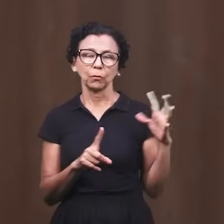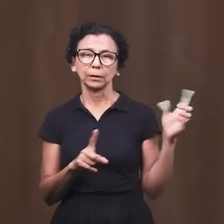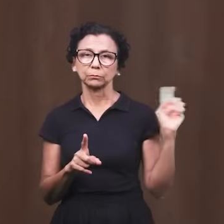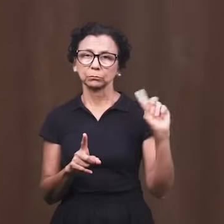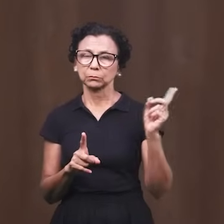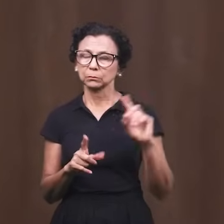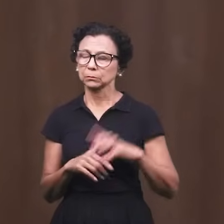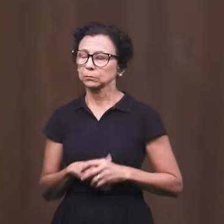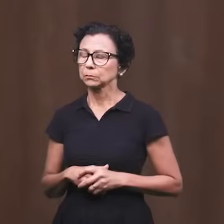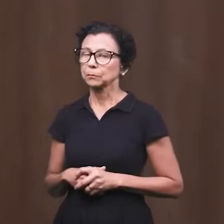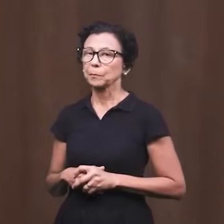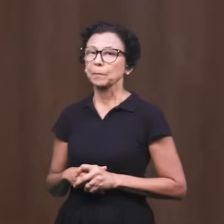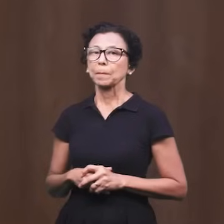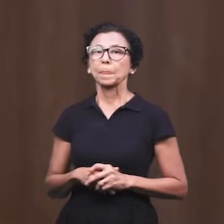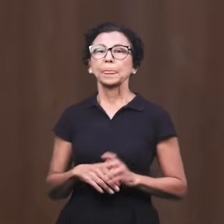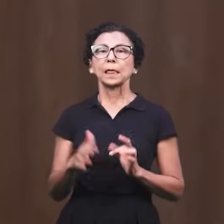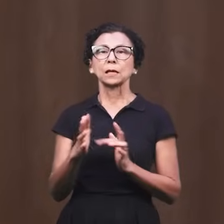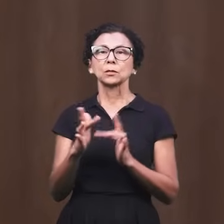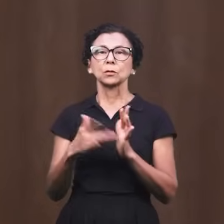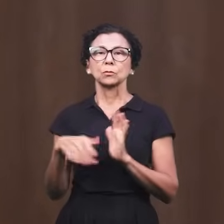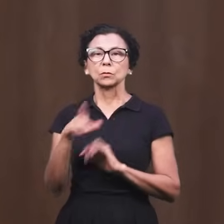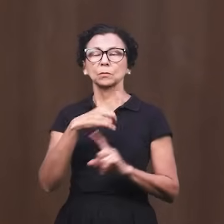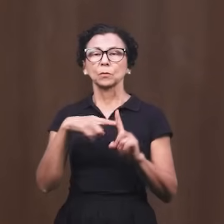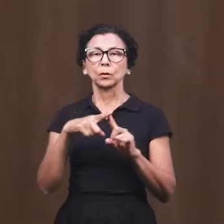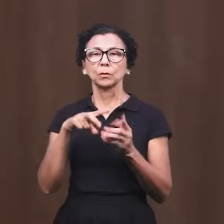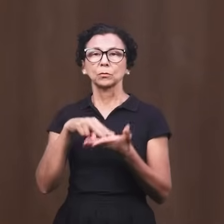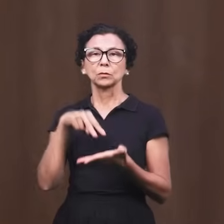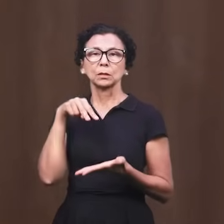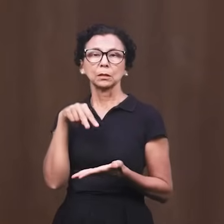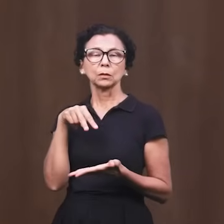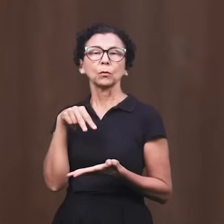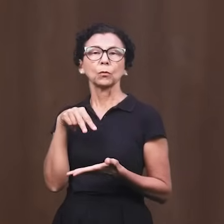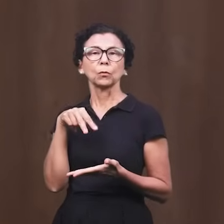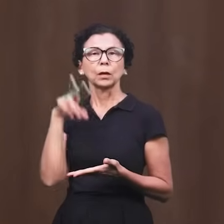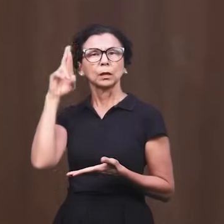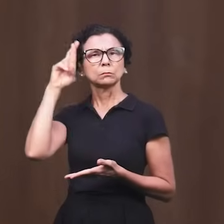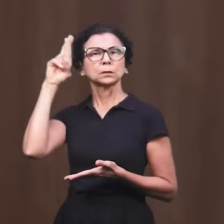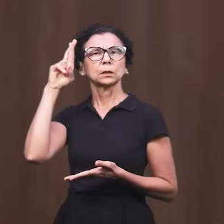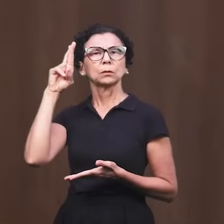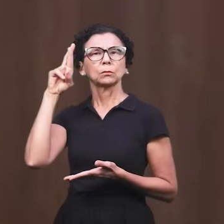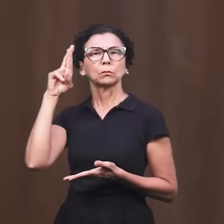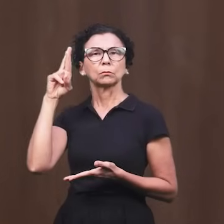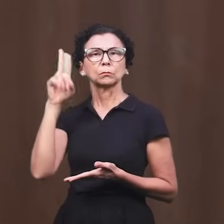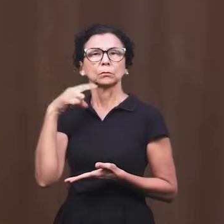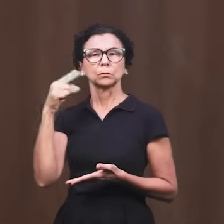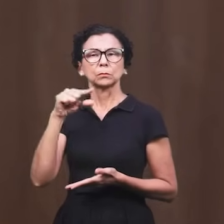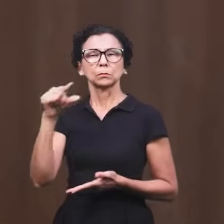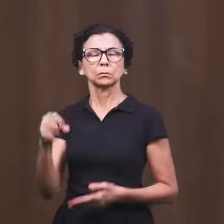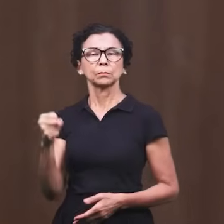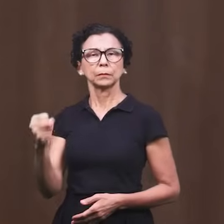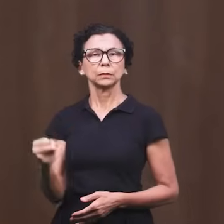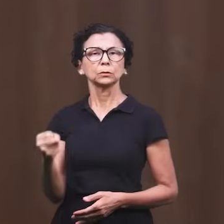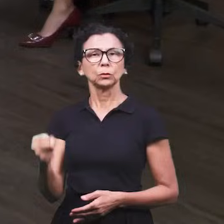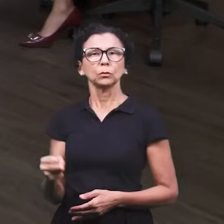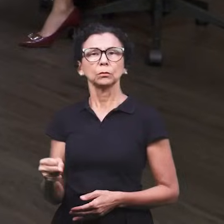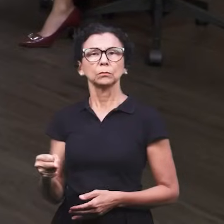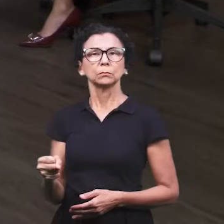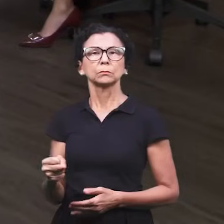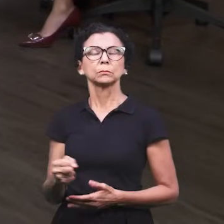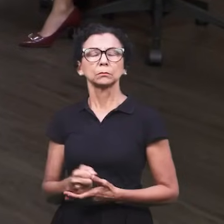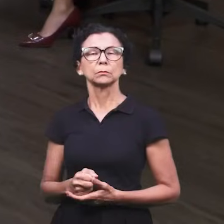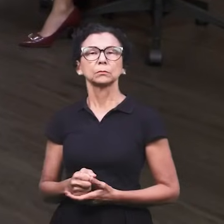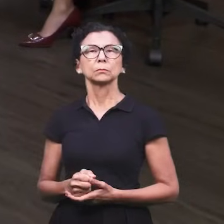está vivo, é Senhor da igreja, Senhor da nossa vida. É o nosso pastor e nós ouvimos a voz dele. É essa a nossa